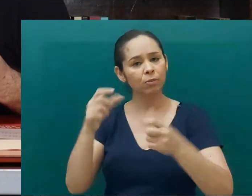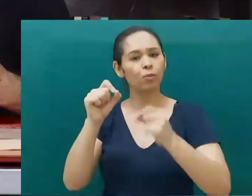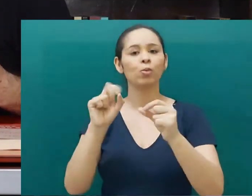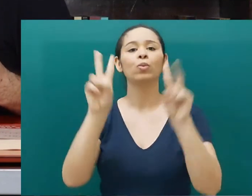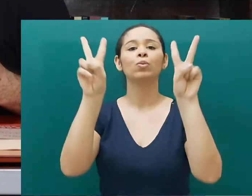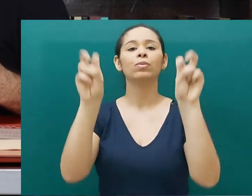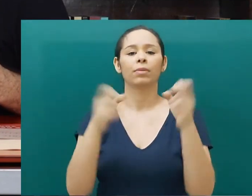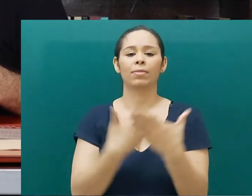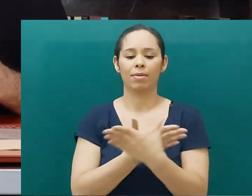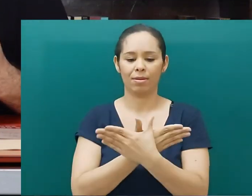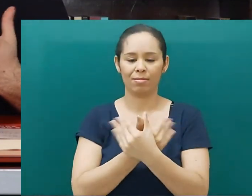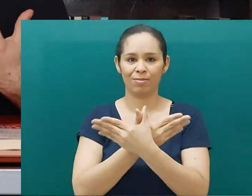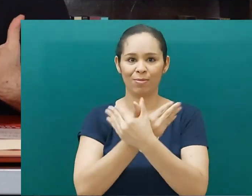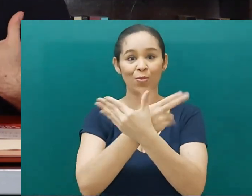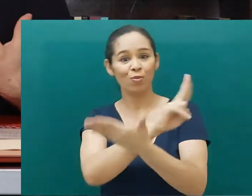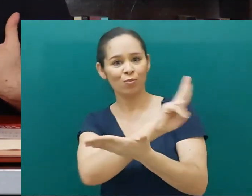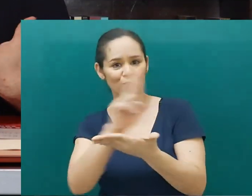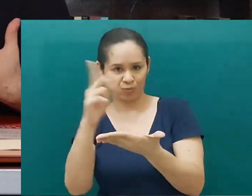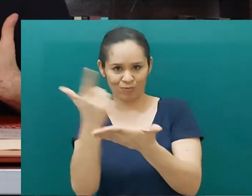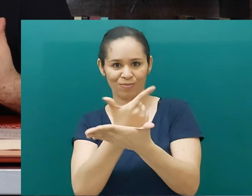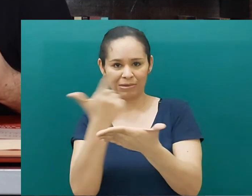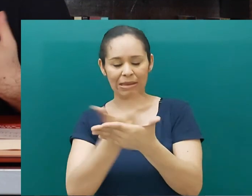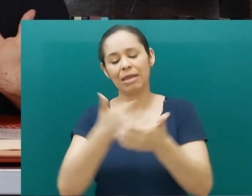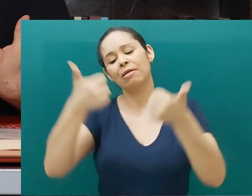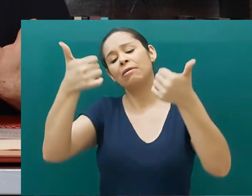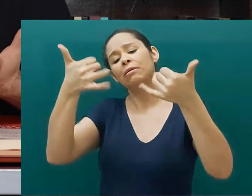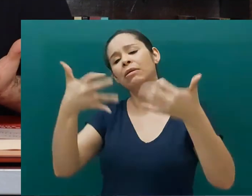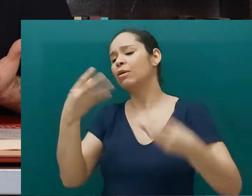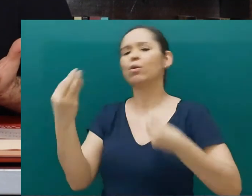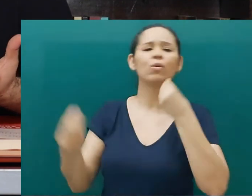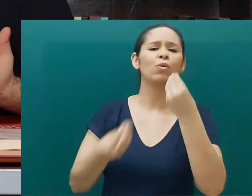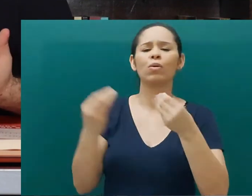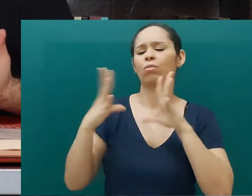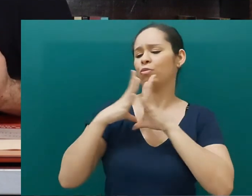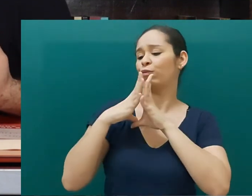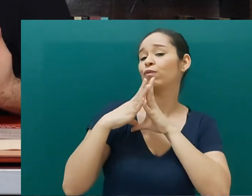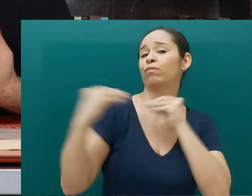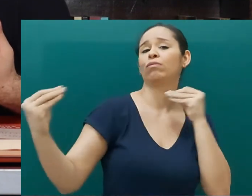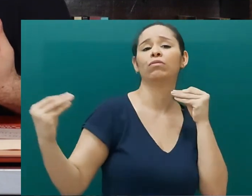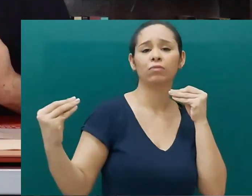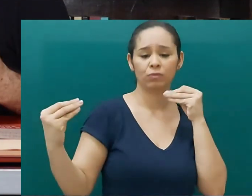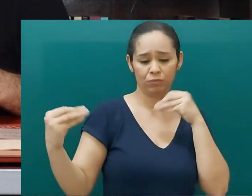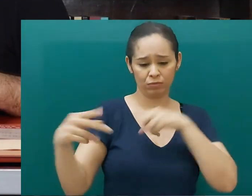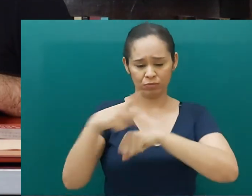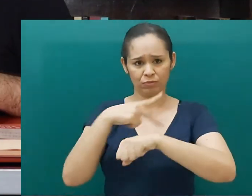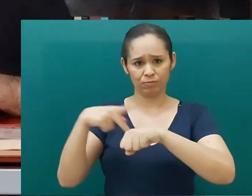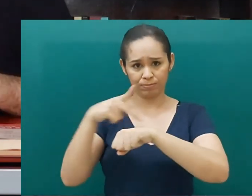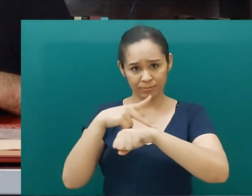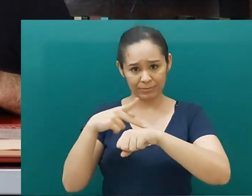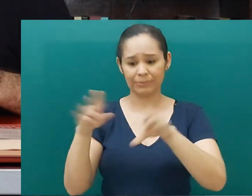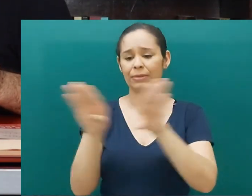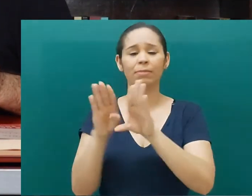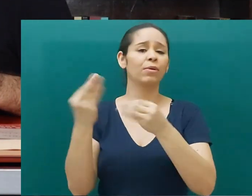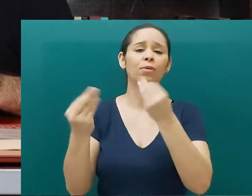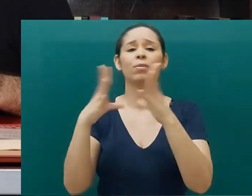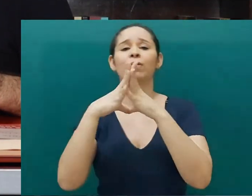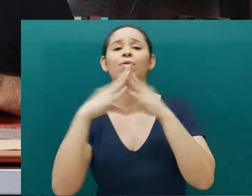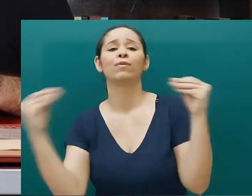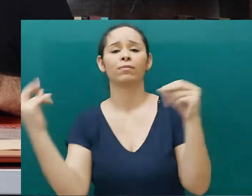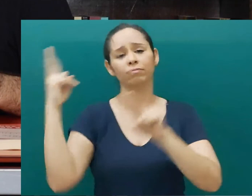português, em que ele vai contar um pouco como foi fugir, né, da